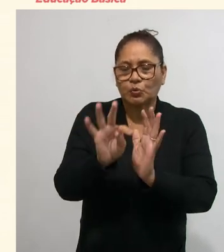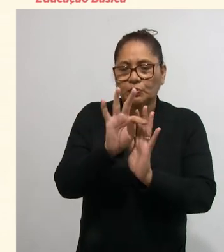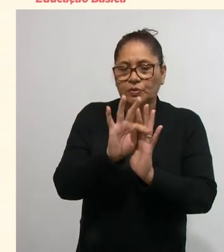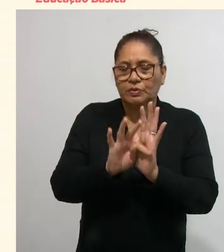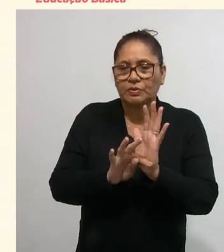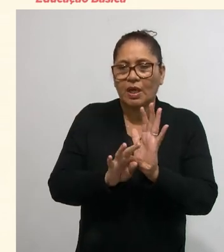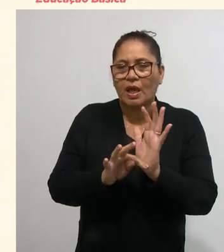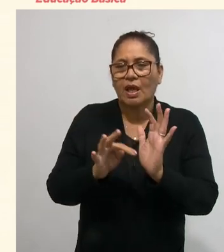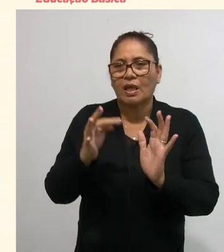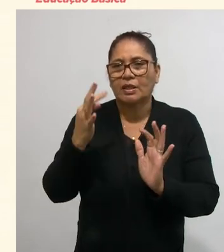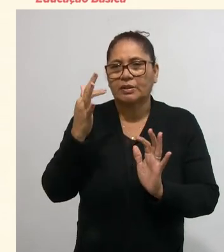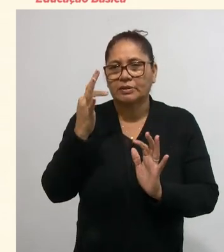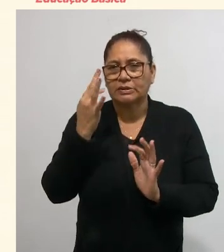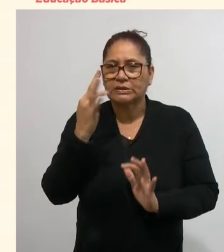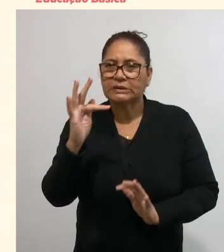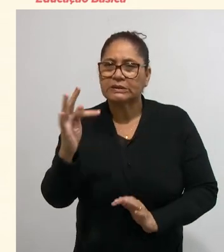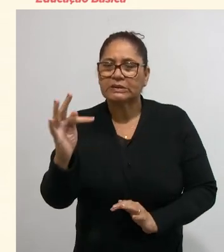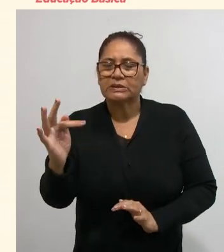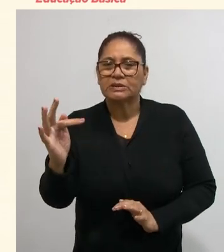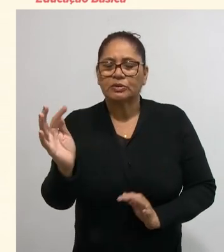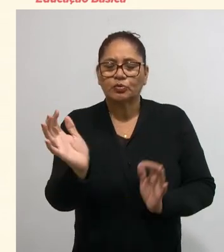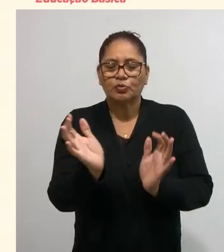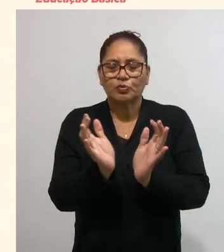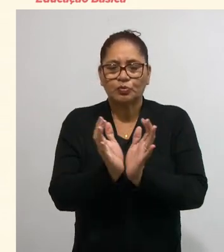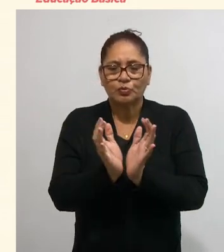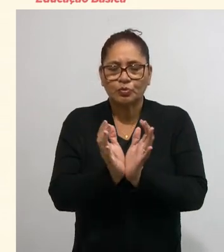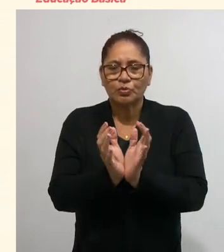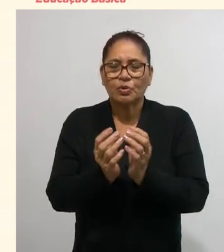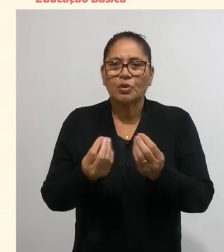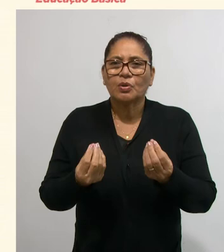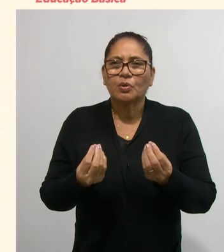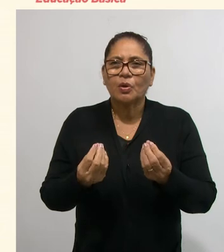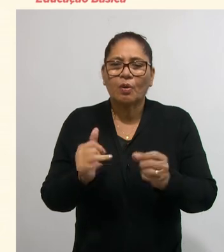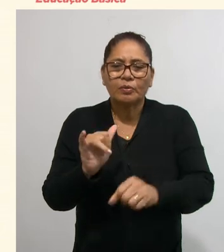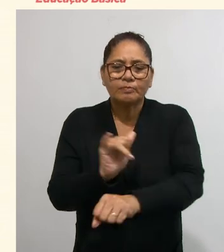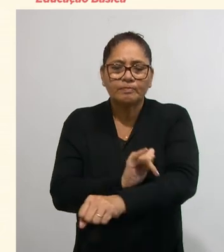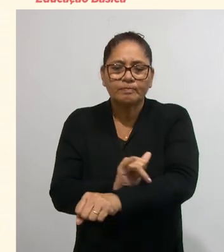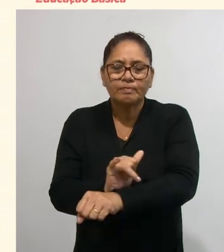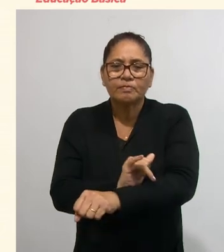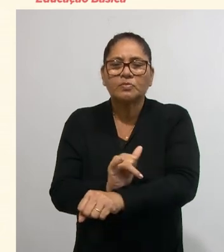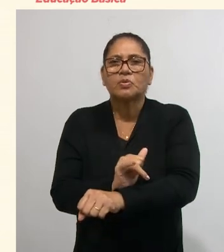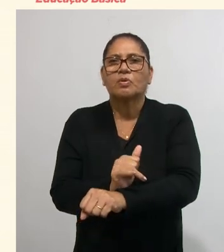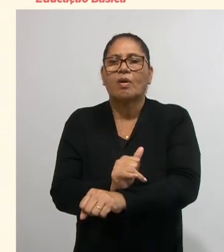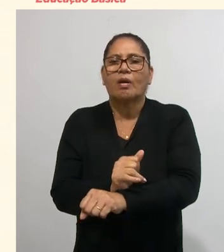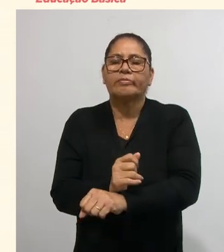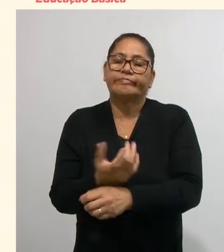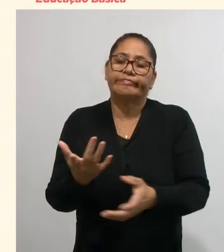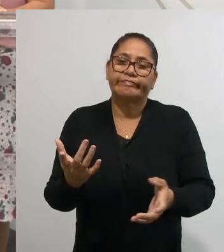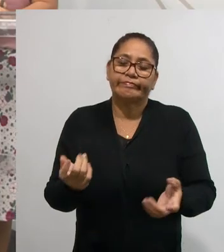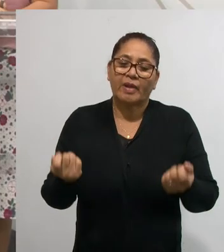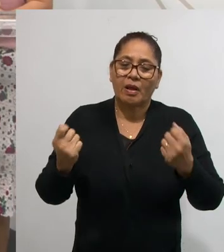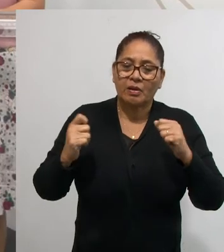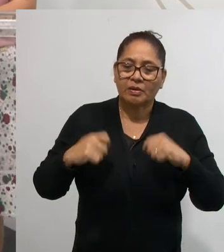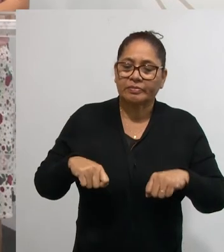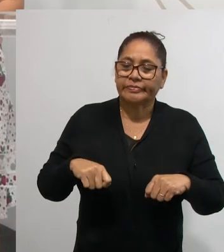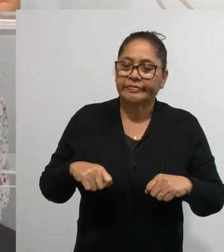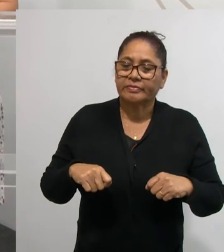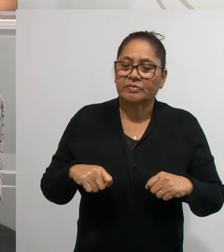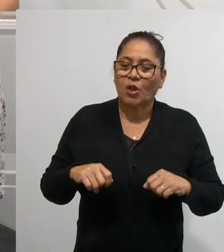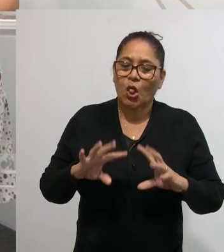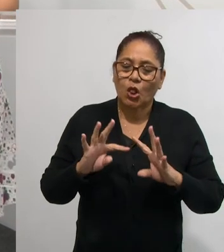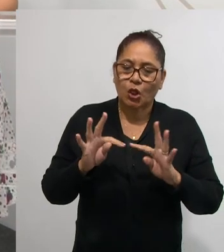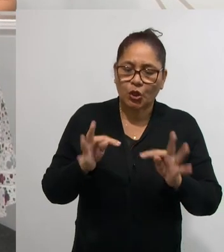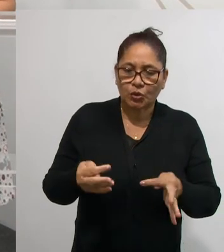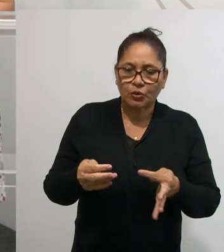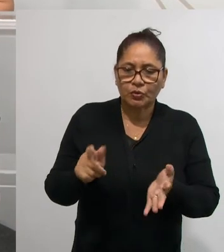professores franceses formando professores profissionais quais estratégias quais competências e todas esses